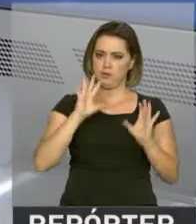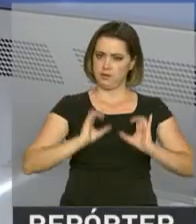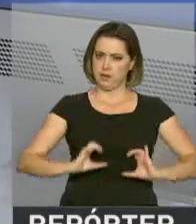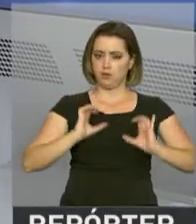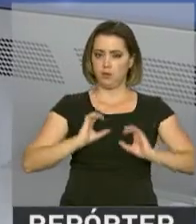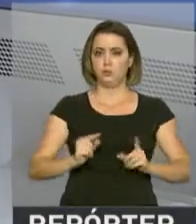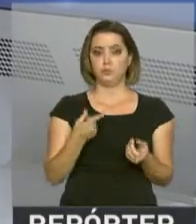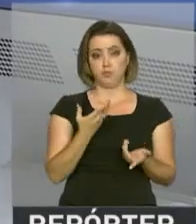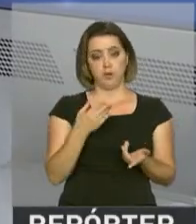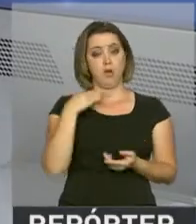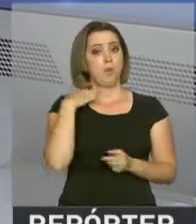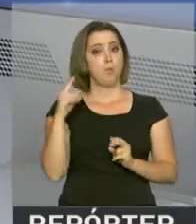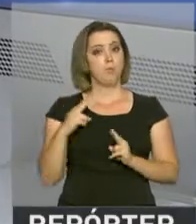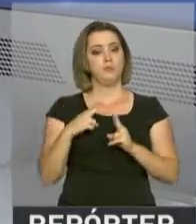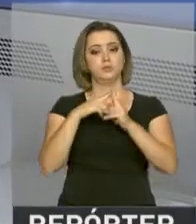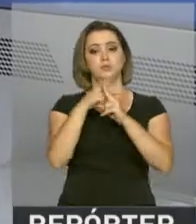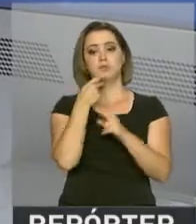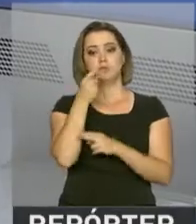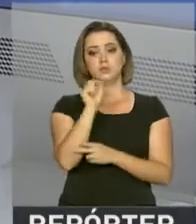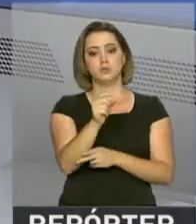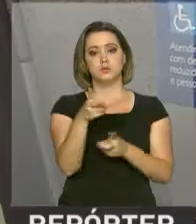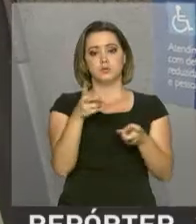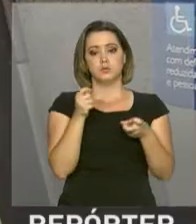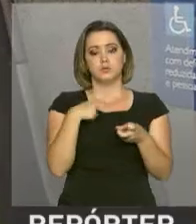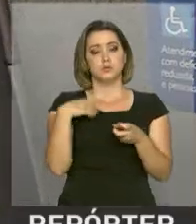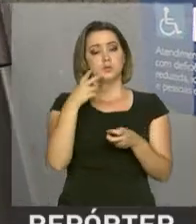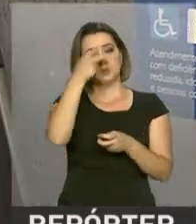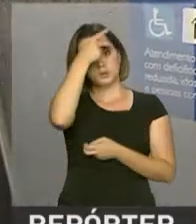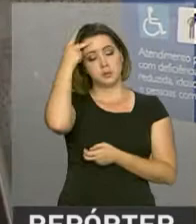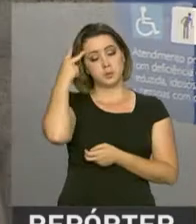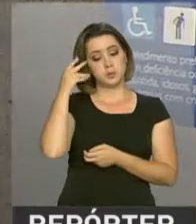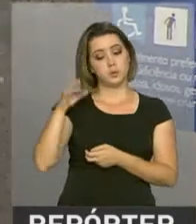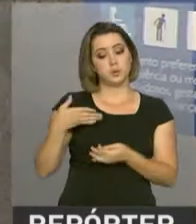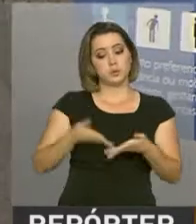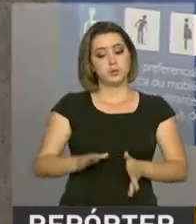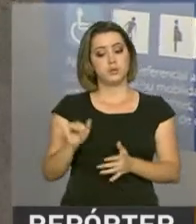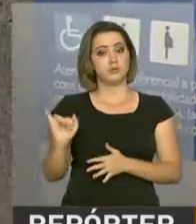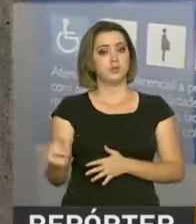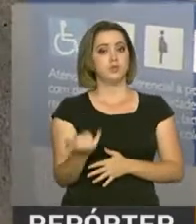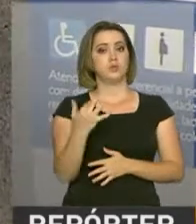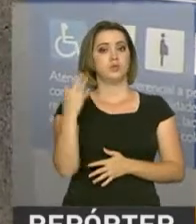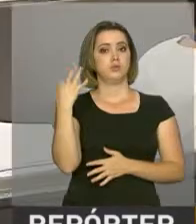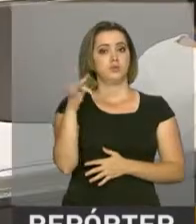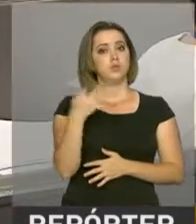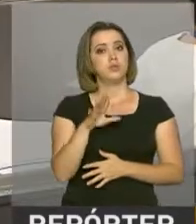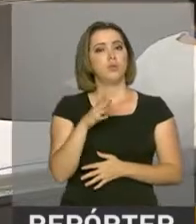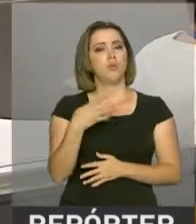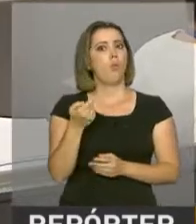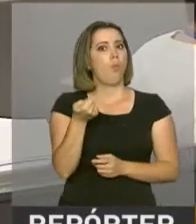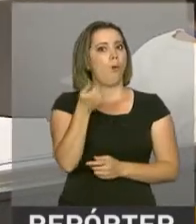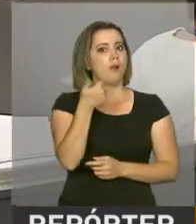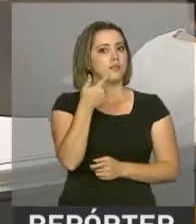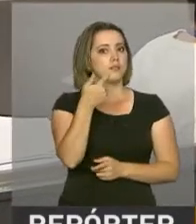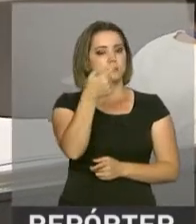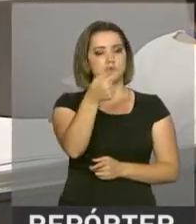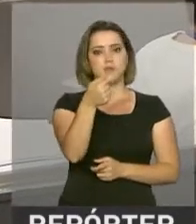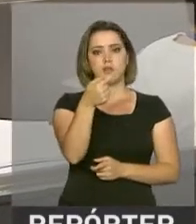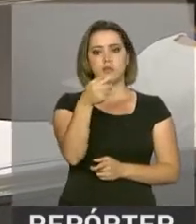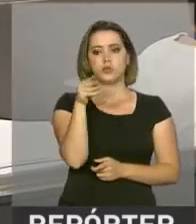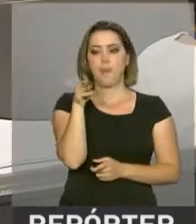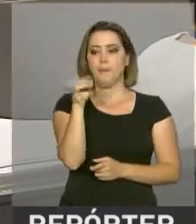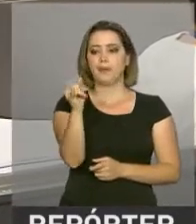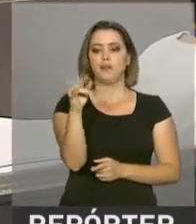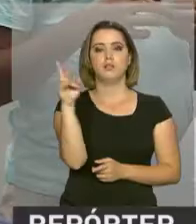expectativa é de que os saques dos beneficiários nascidos nos meses de janeiro e fevereiro sejam de quase 7 bilhões de reais